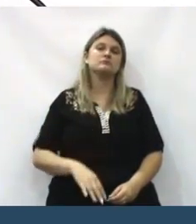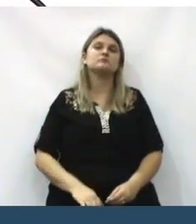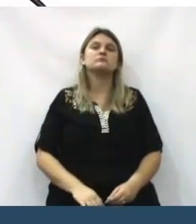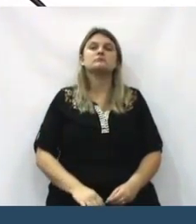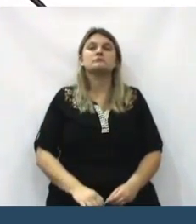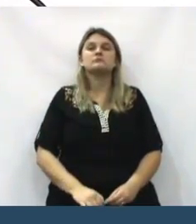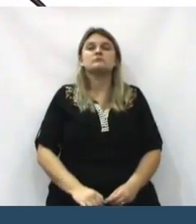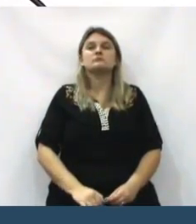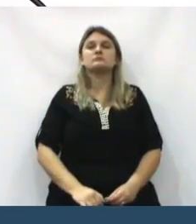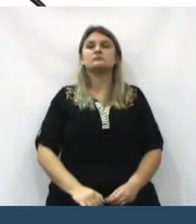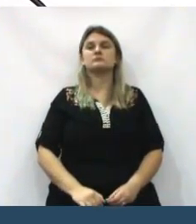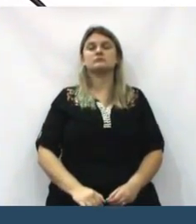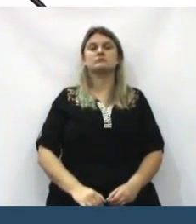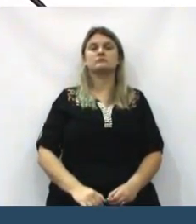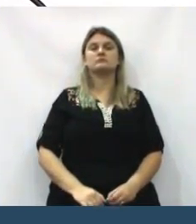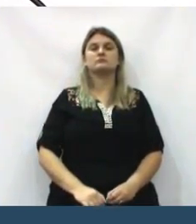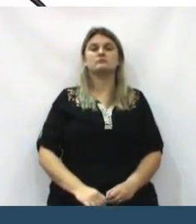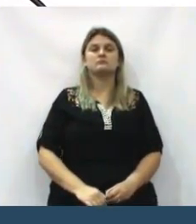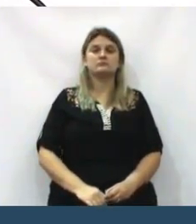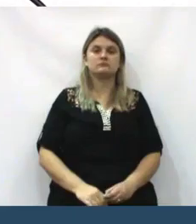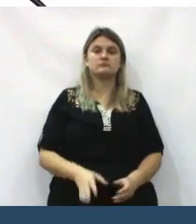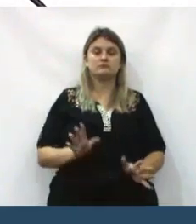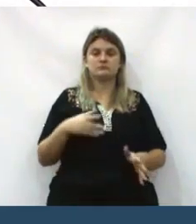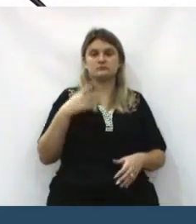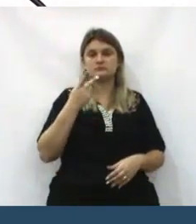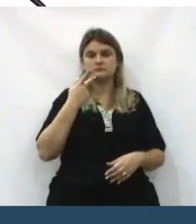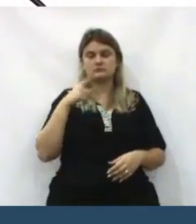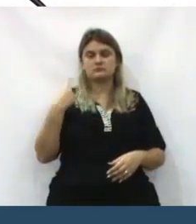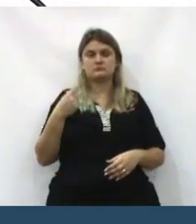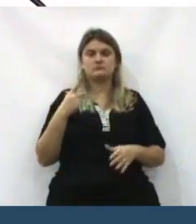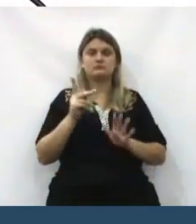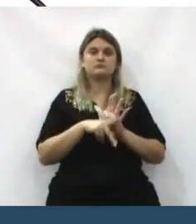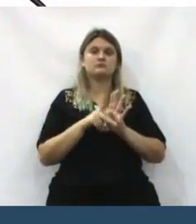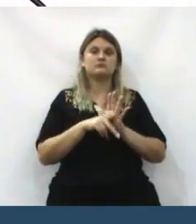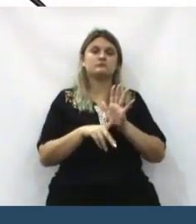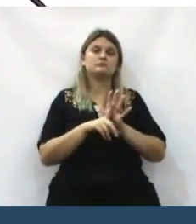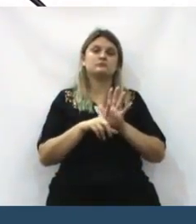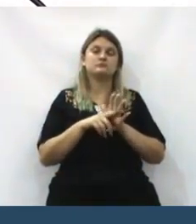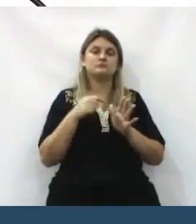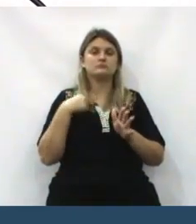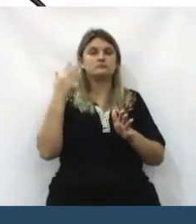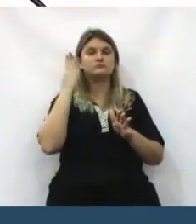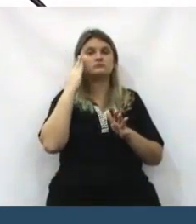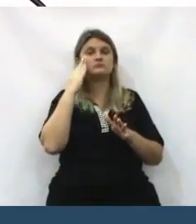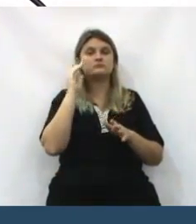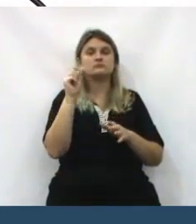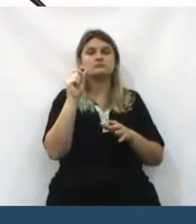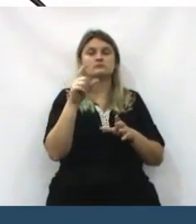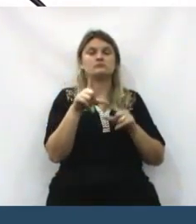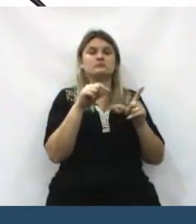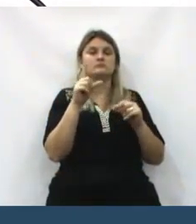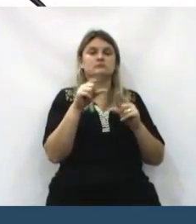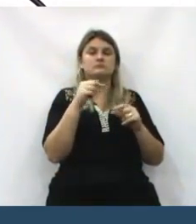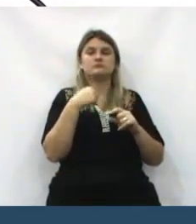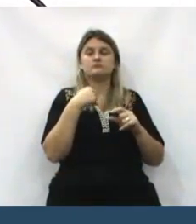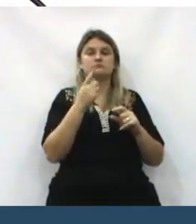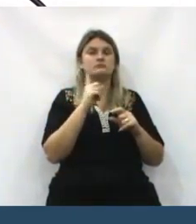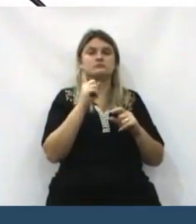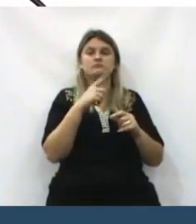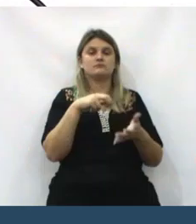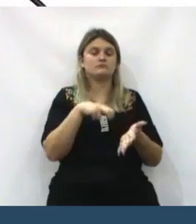Supremo Tribunal Federal, hoje não pode, que eu já falei, a decisão do Supremo depois da apresentação desse projeto de lei. Eu não